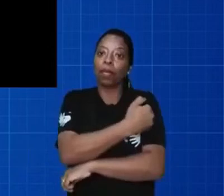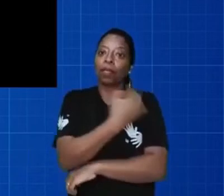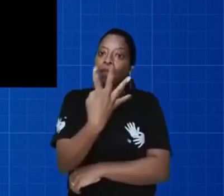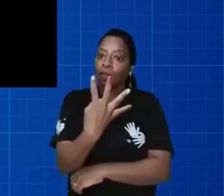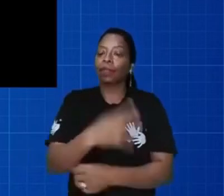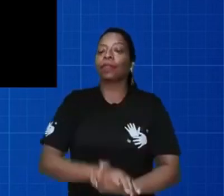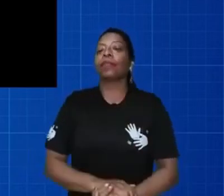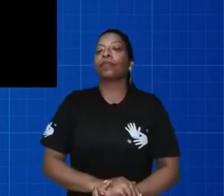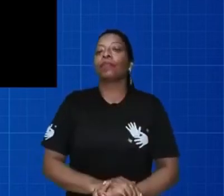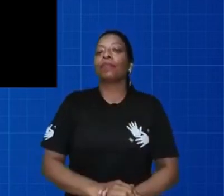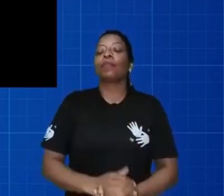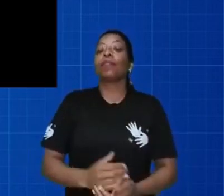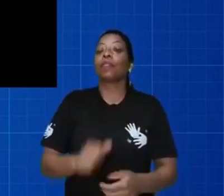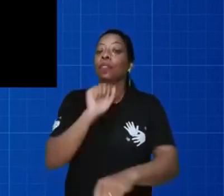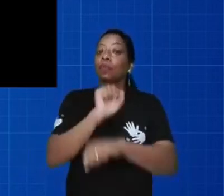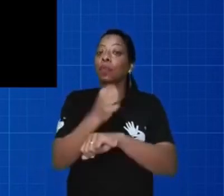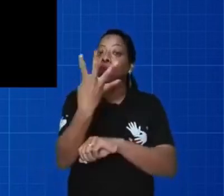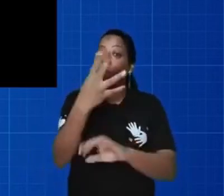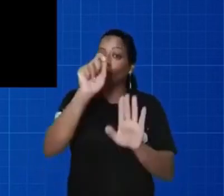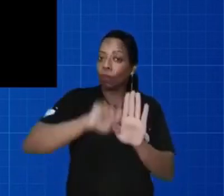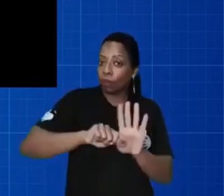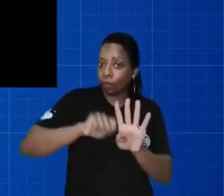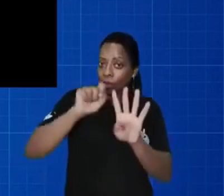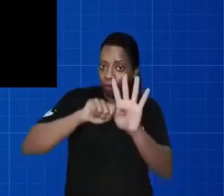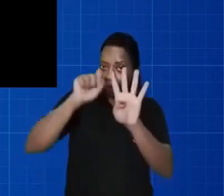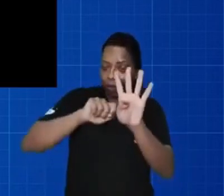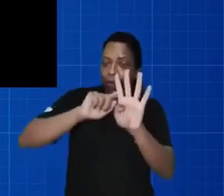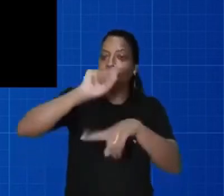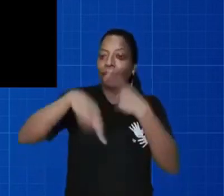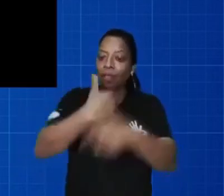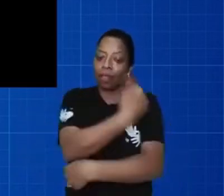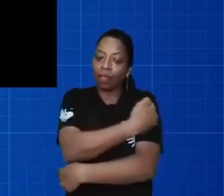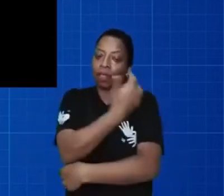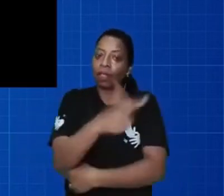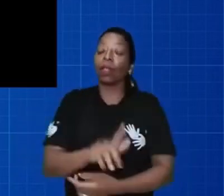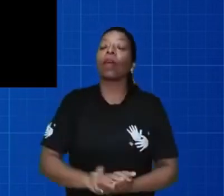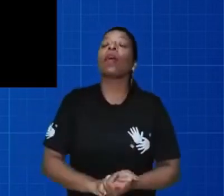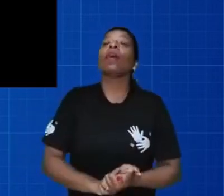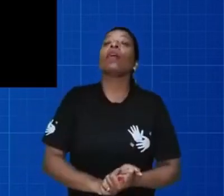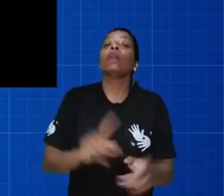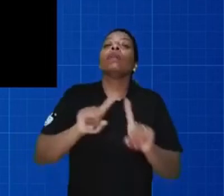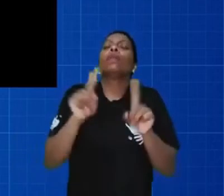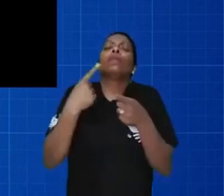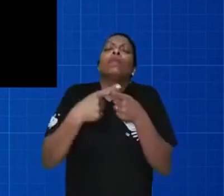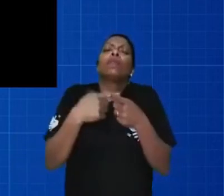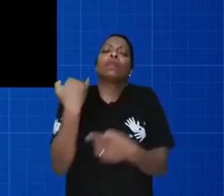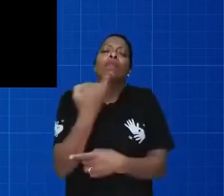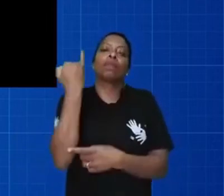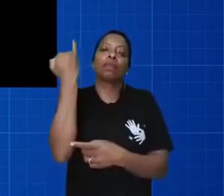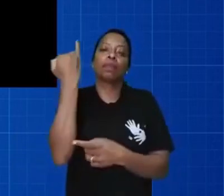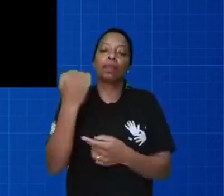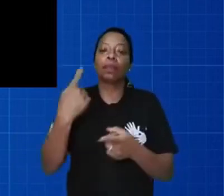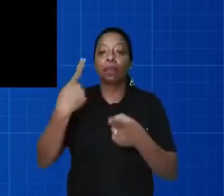dia? Porque a vacina vai evitar que essas doenças se espalhem. Quanto mais pessoas imunizadas, né, numa